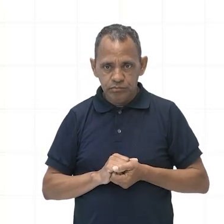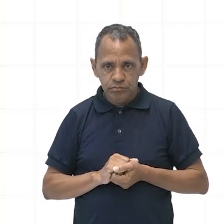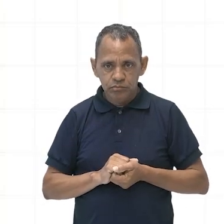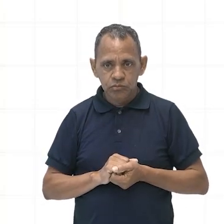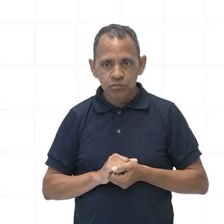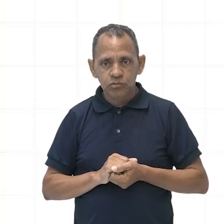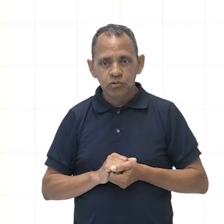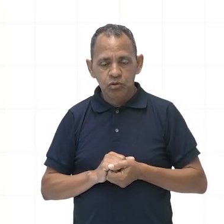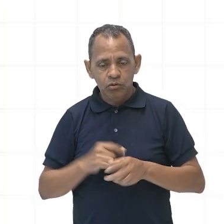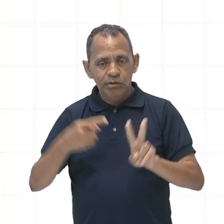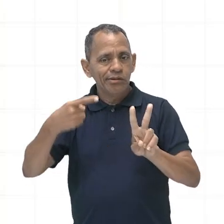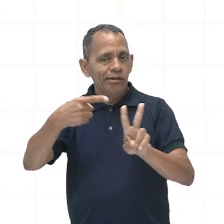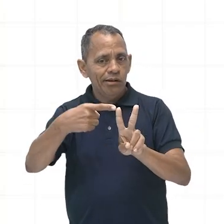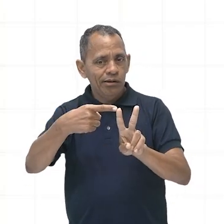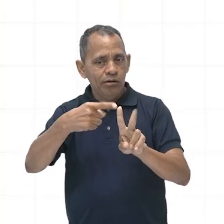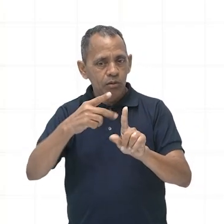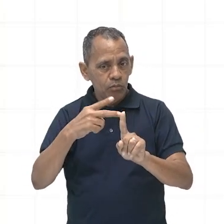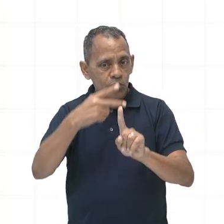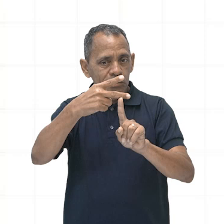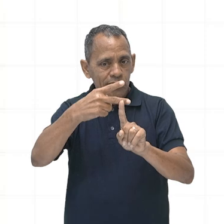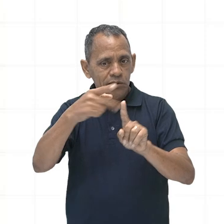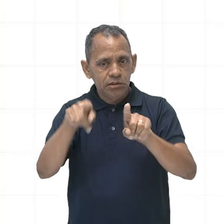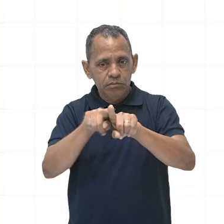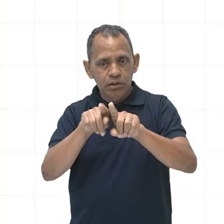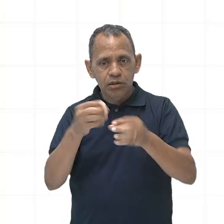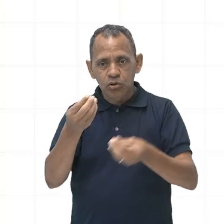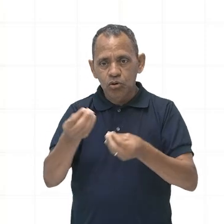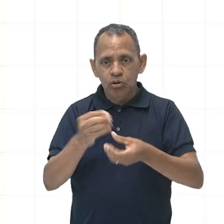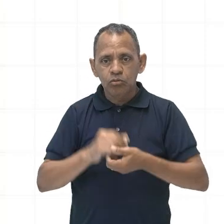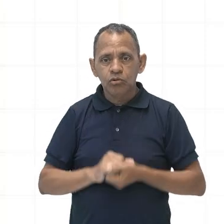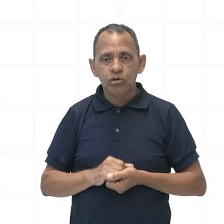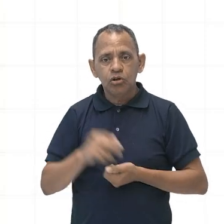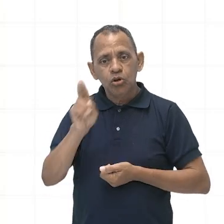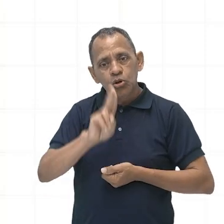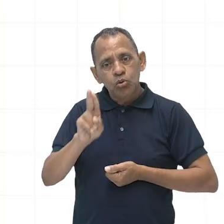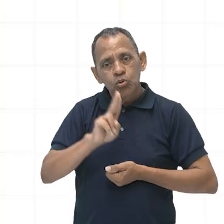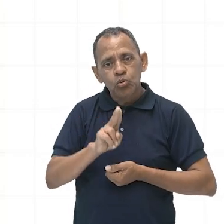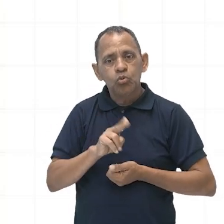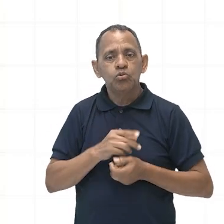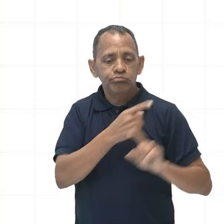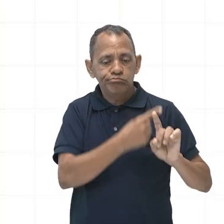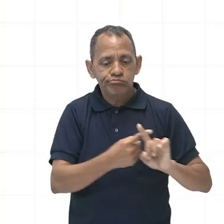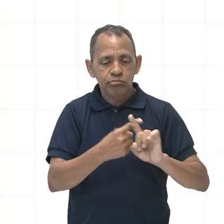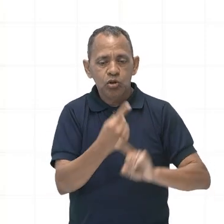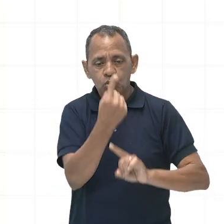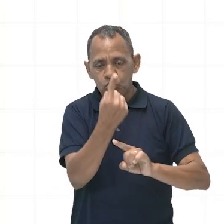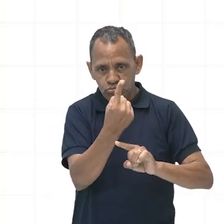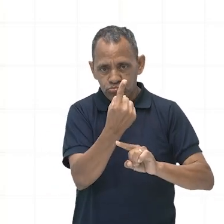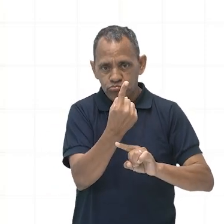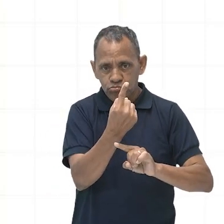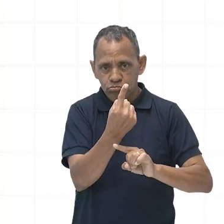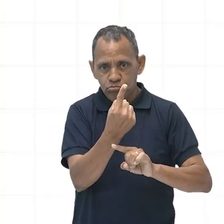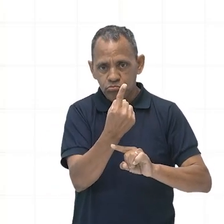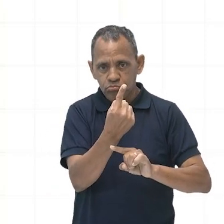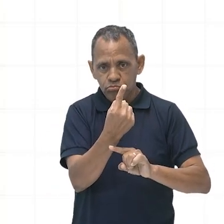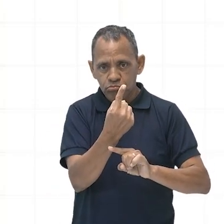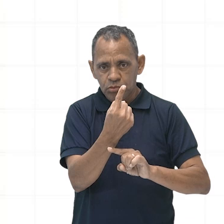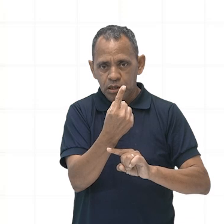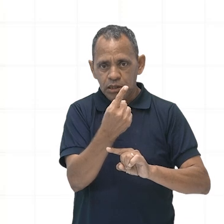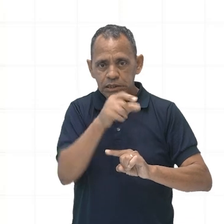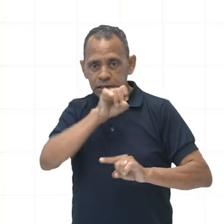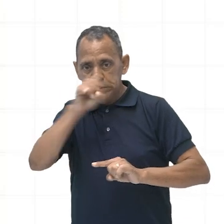meu radical em potência e aí eu aplico a propriedade da potência. De novo, 1, né, quando não aparece aqui,